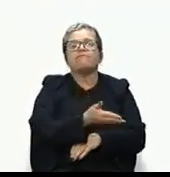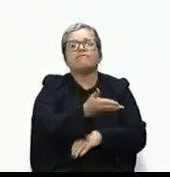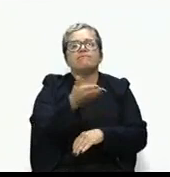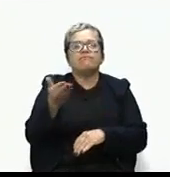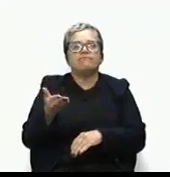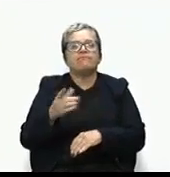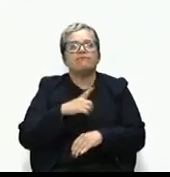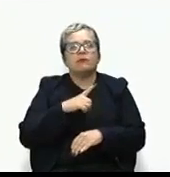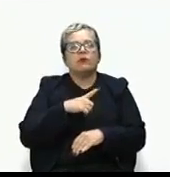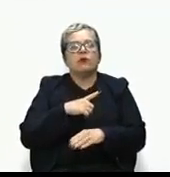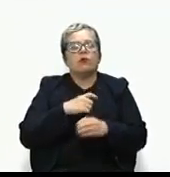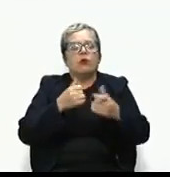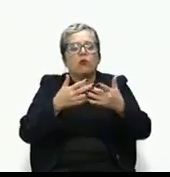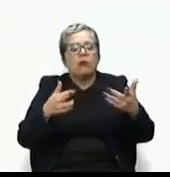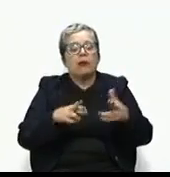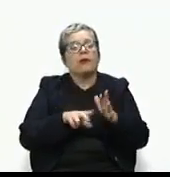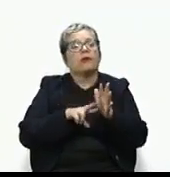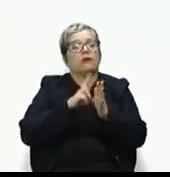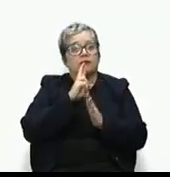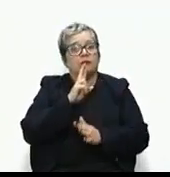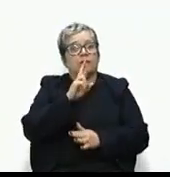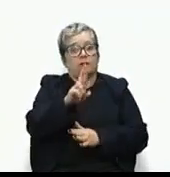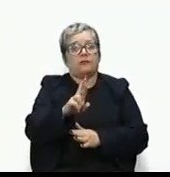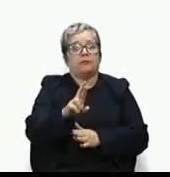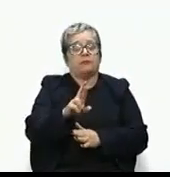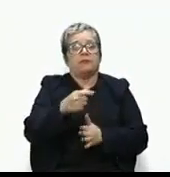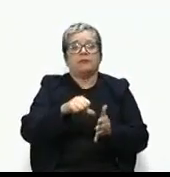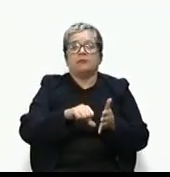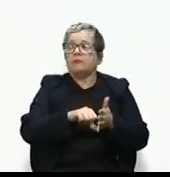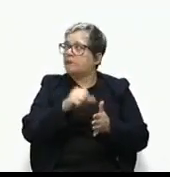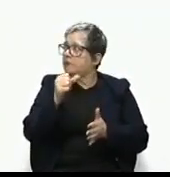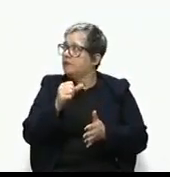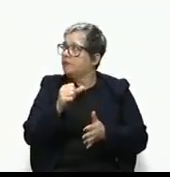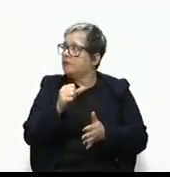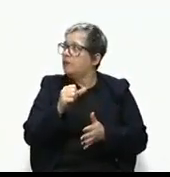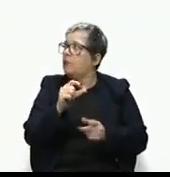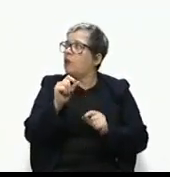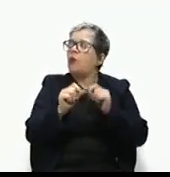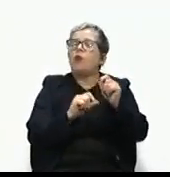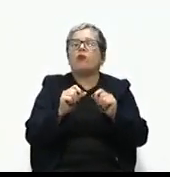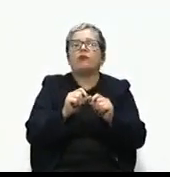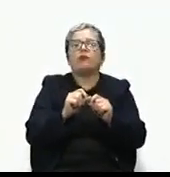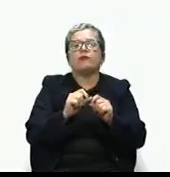ter alguns itens para responder. Então, primeiro item, qual foi o